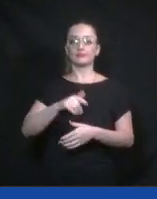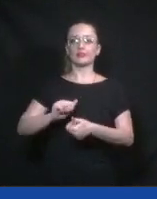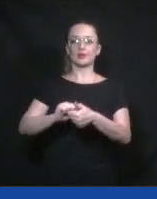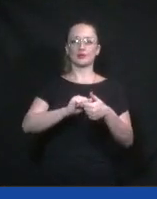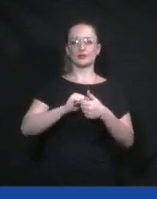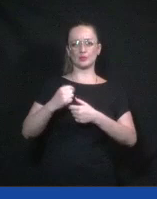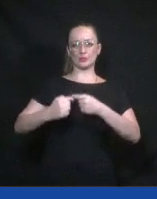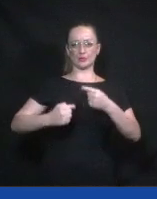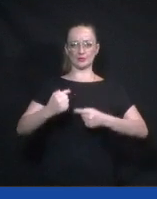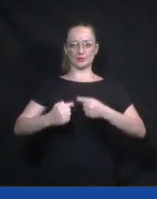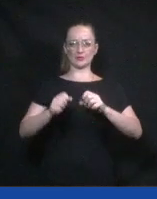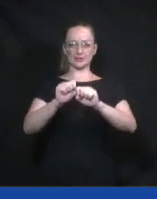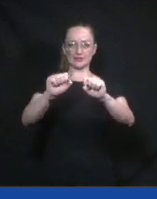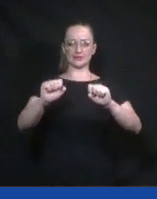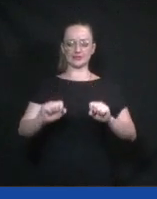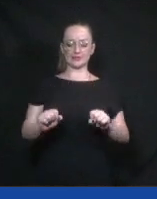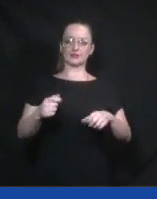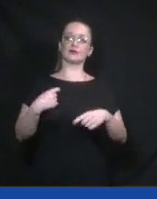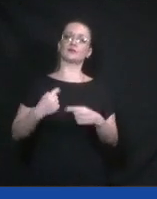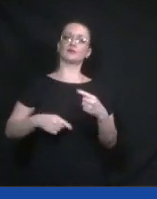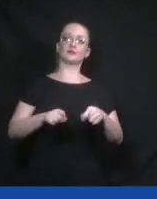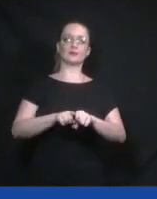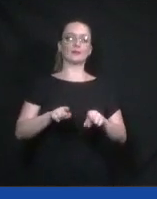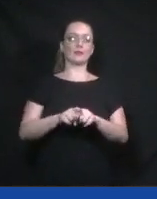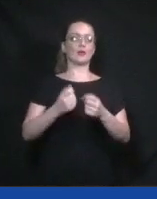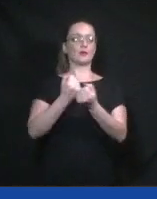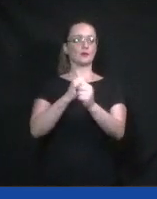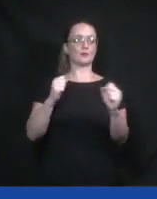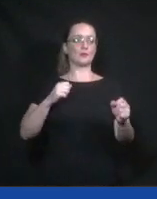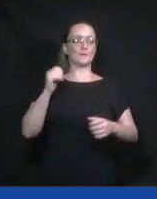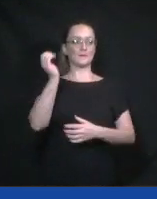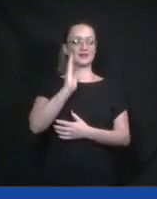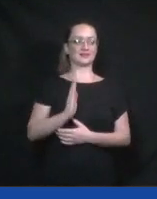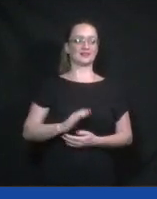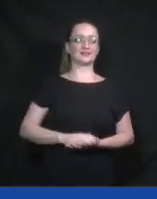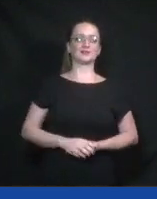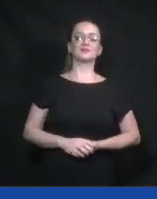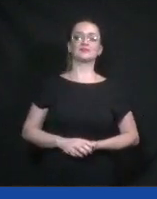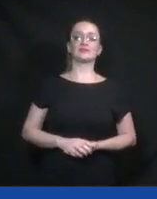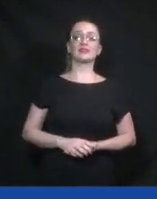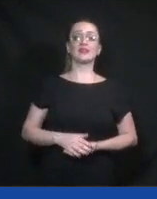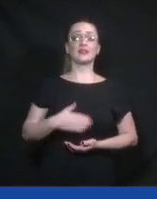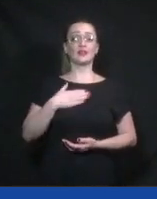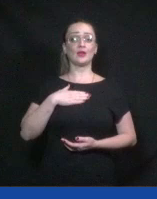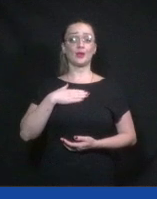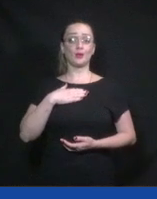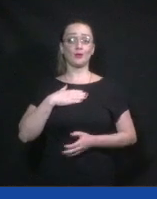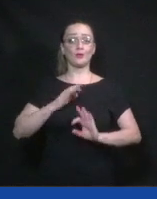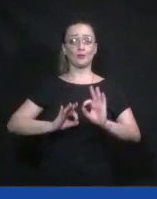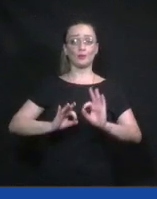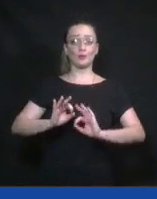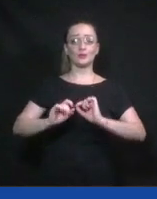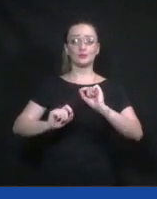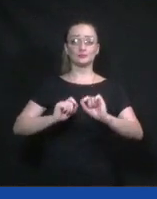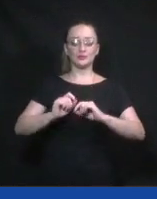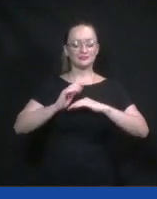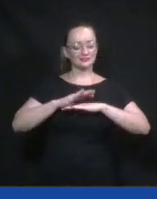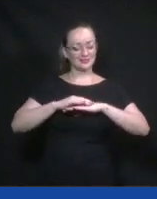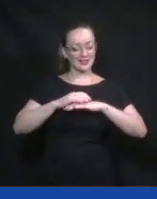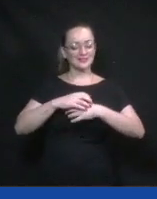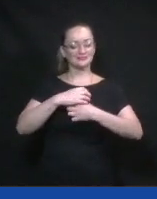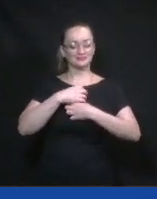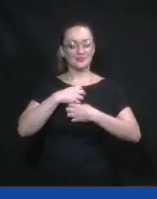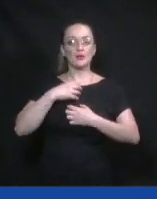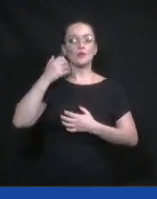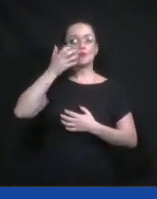da Poli o sistema político e das lideranças políticas brasileiras eu preparei com muito carinho uma